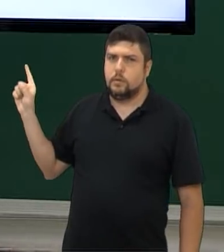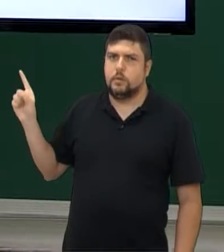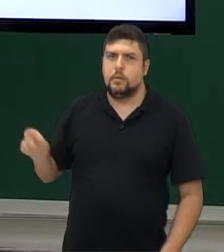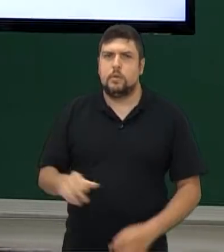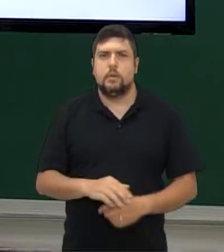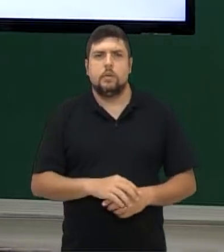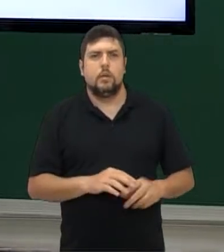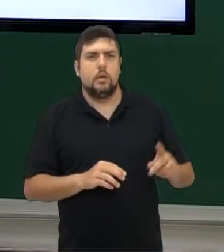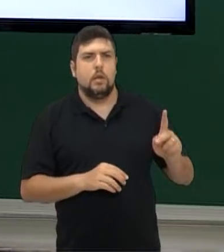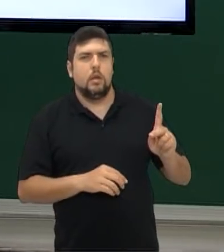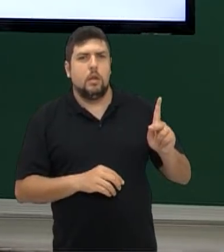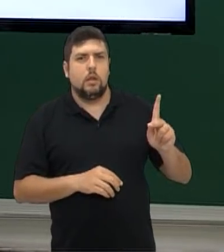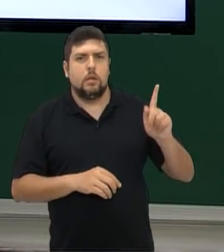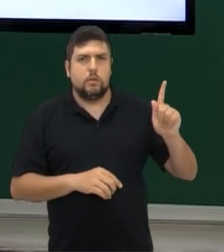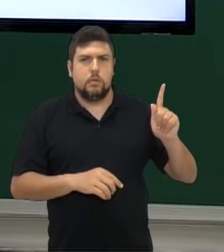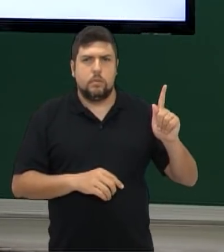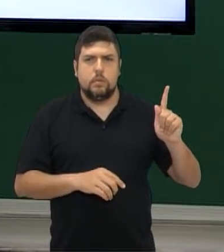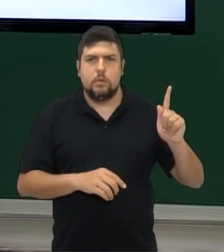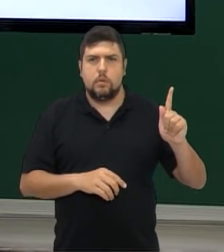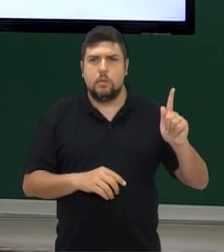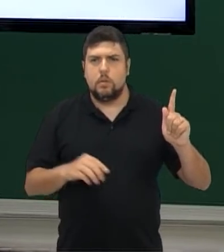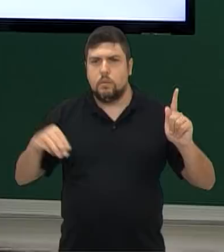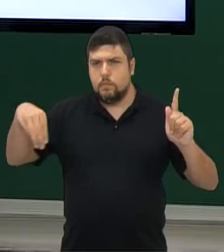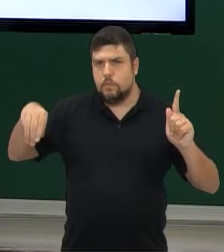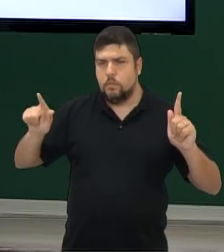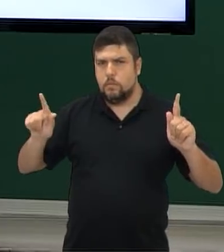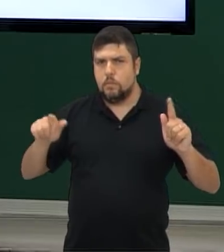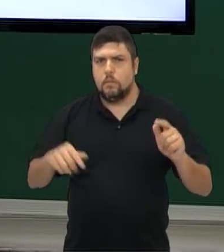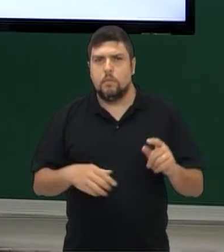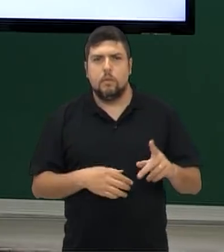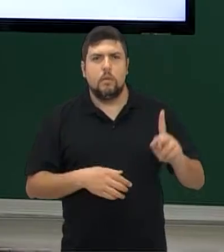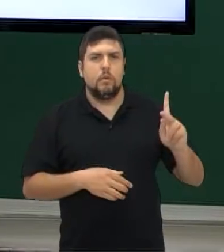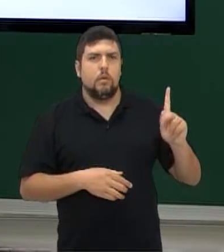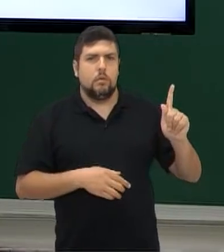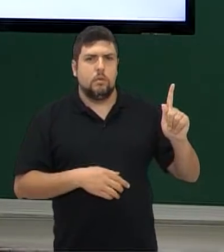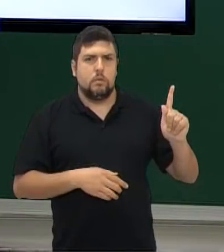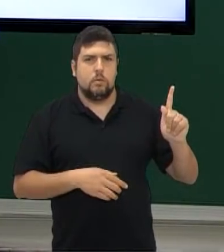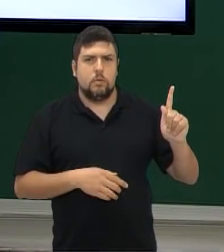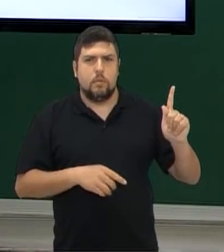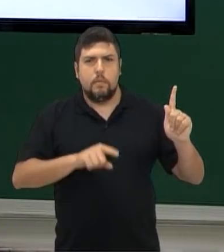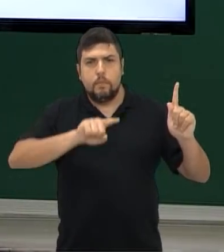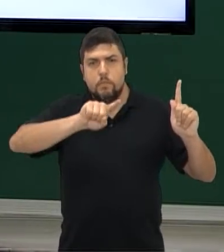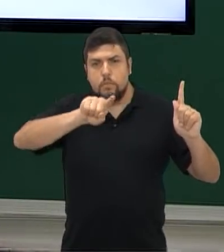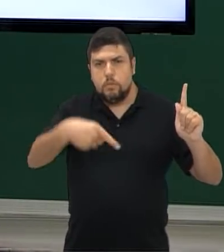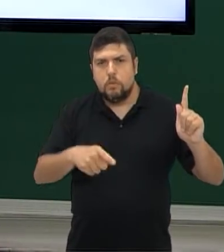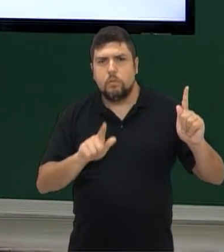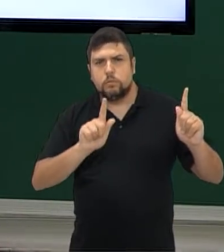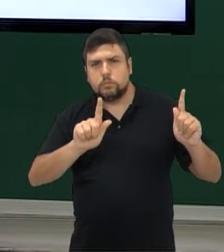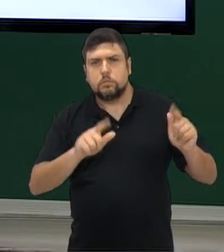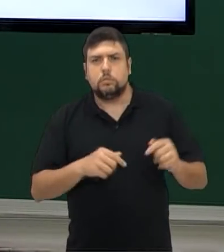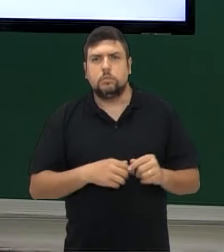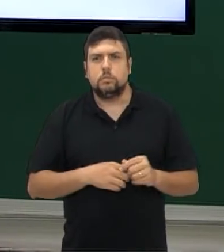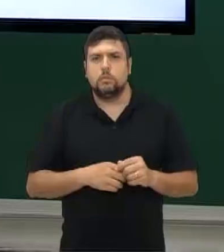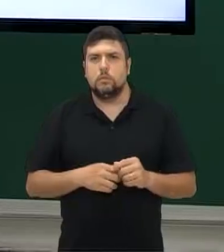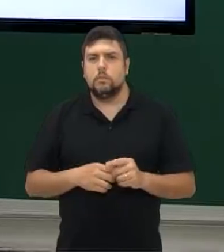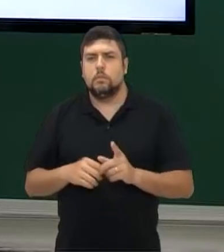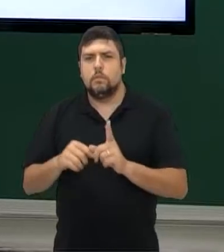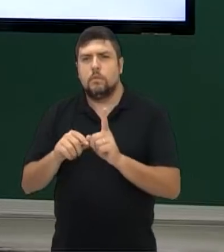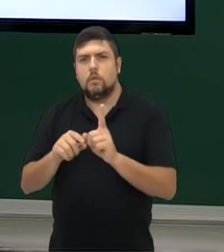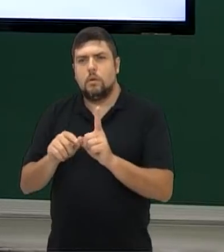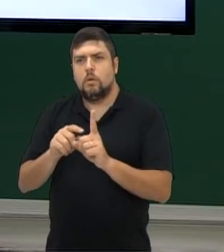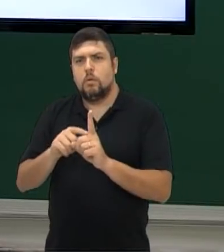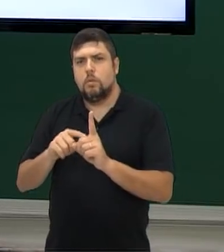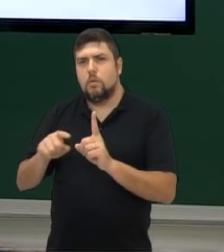miligrama. Mesma relação, ó, 1 quilograma tem 1000 gramas. 1 grama tem 1000 miligramas. Vamos ver